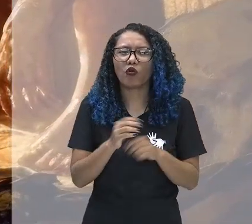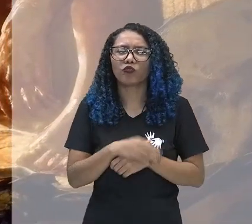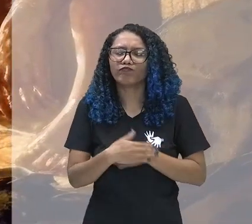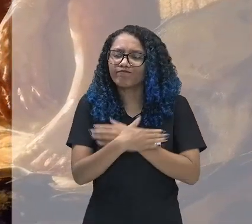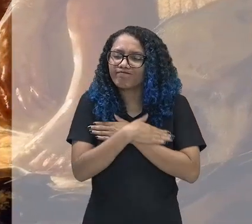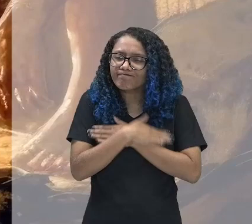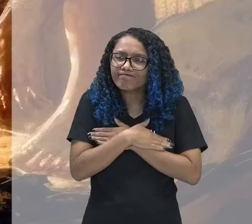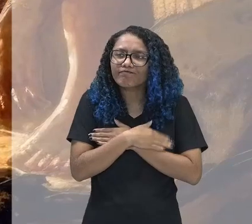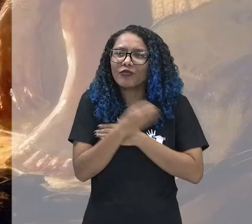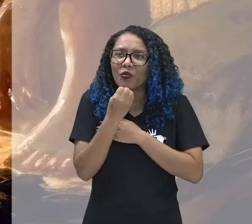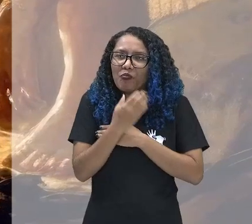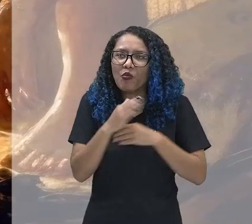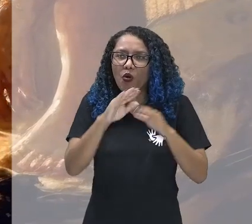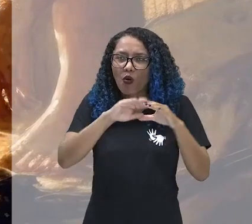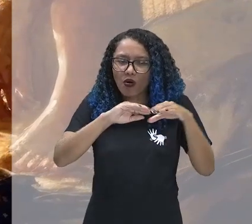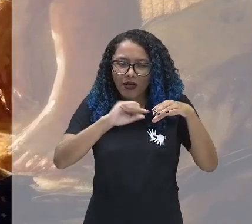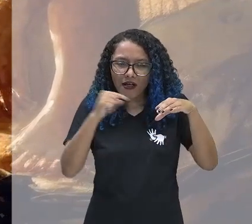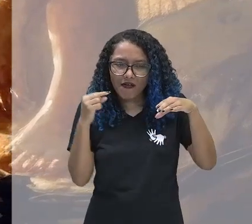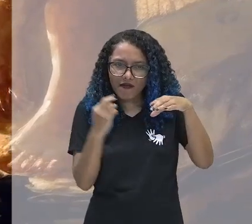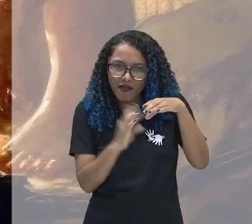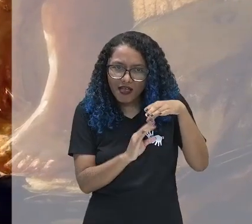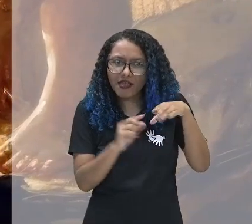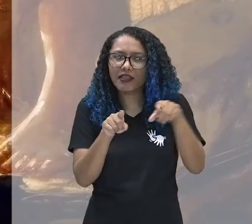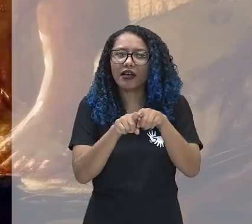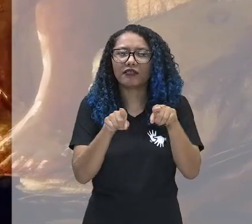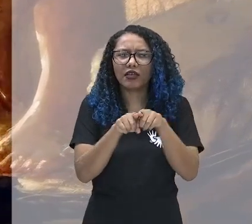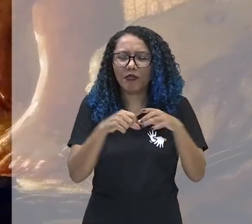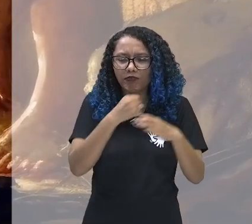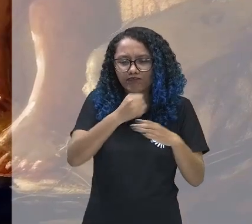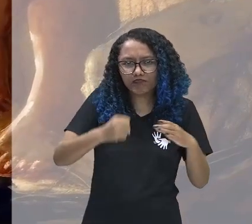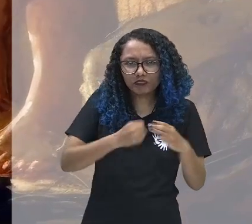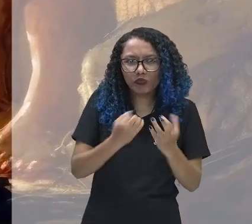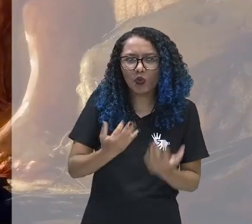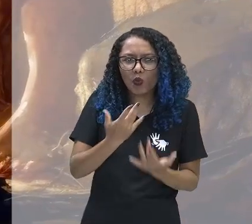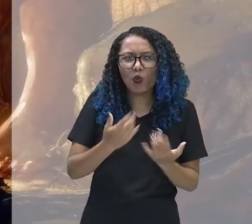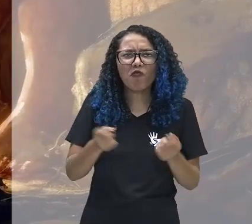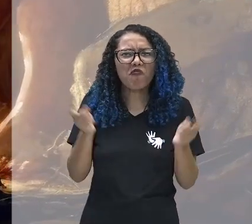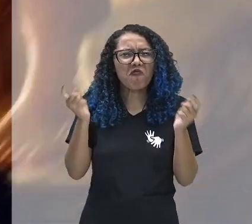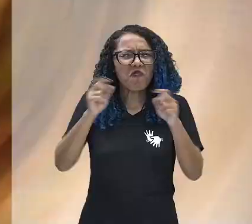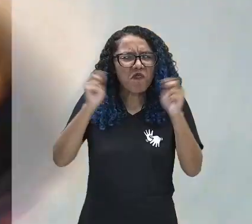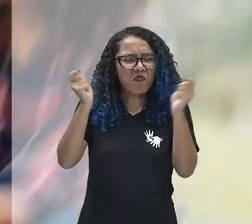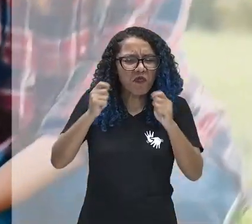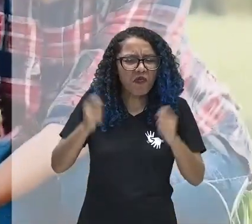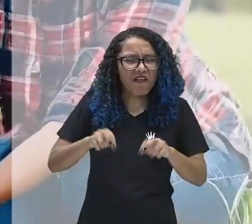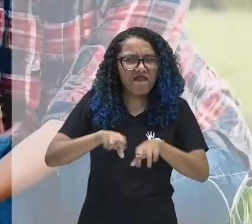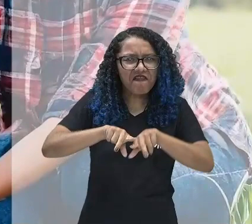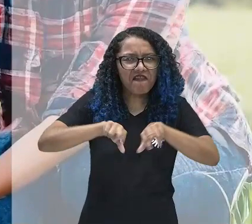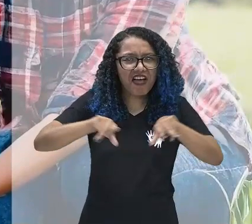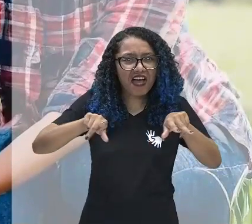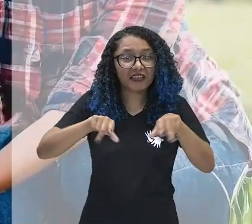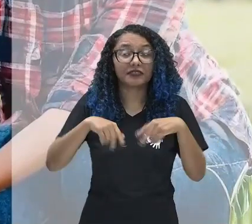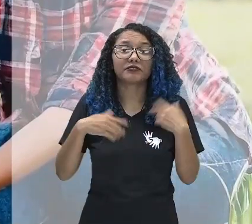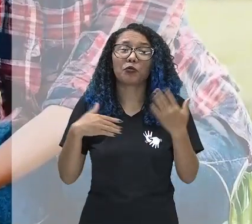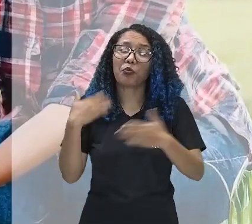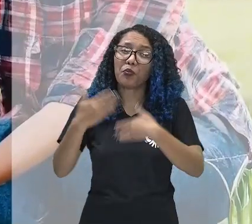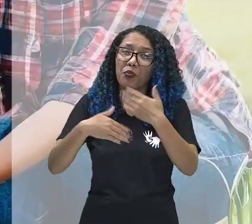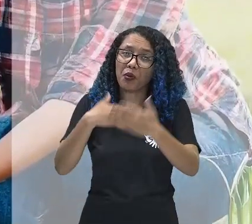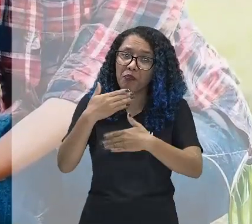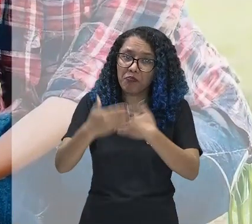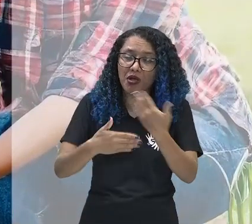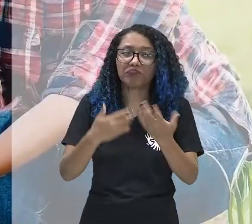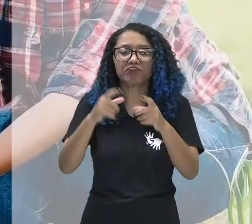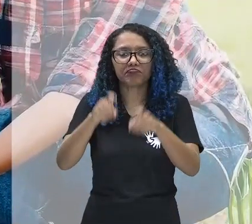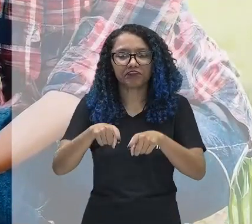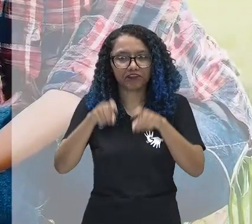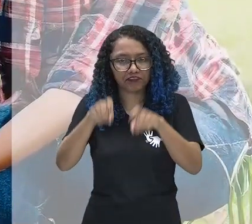iluminou caminhos e cozinhou alimentos, abrindo as portas para um mundo de possibilidades. Com o advento da agricultura,